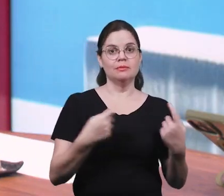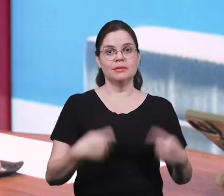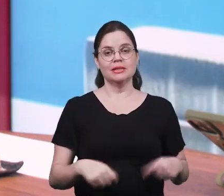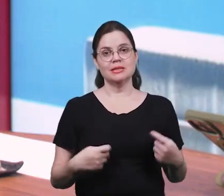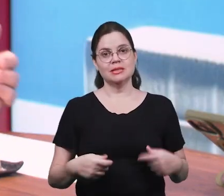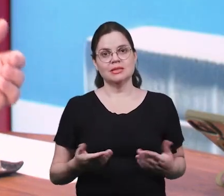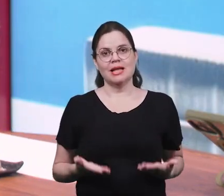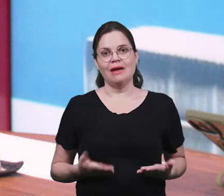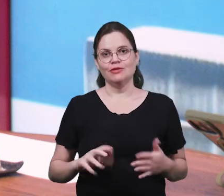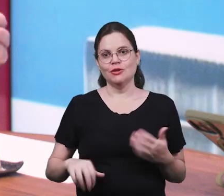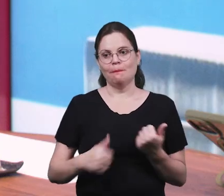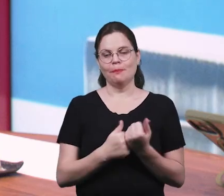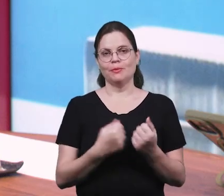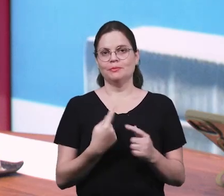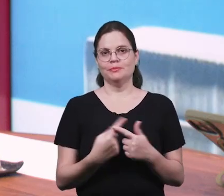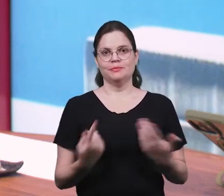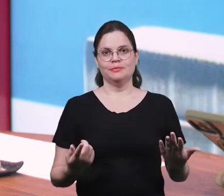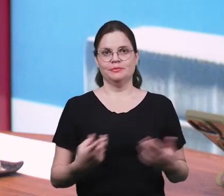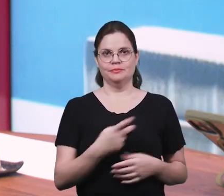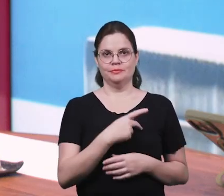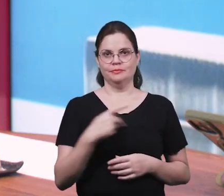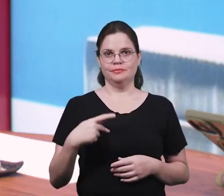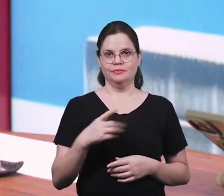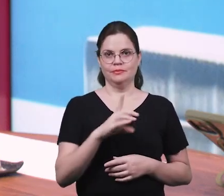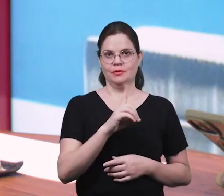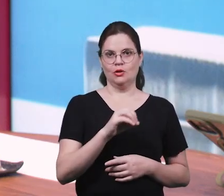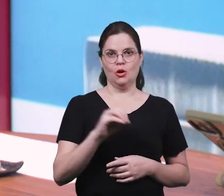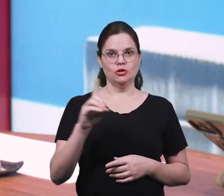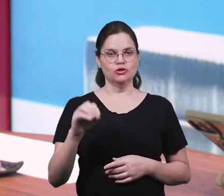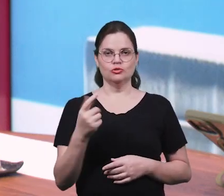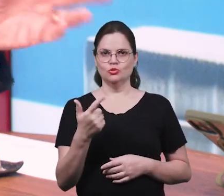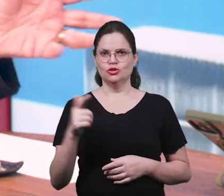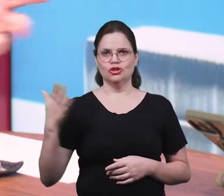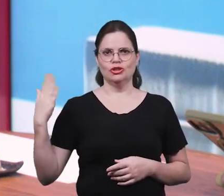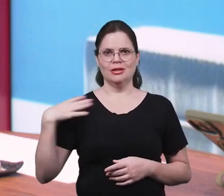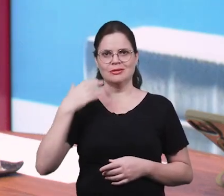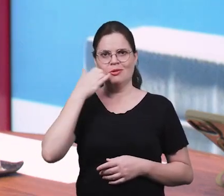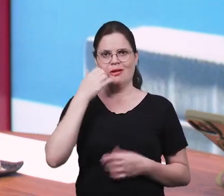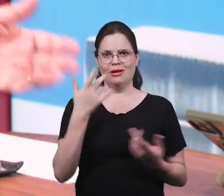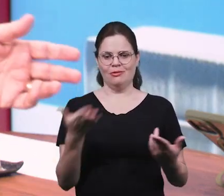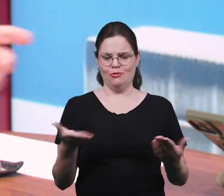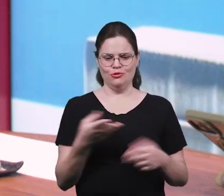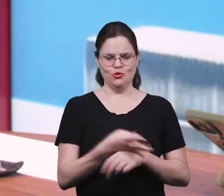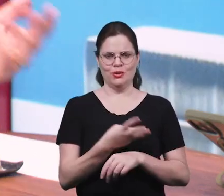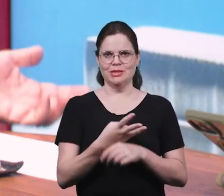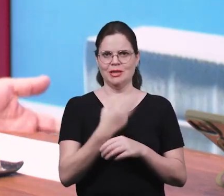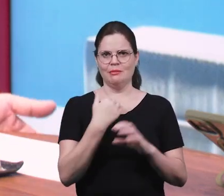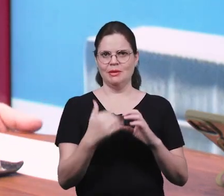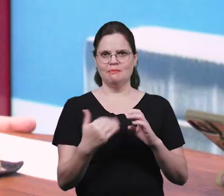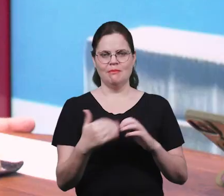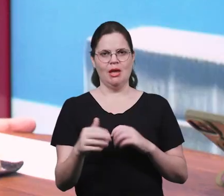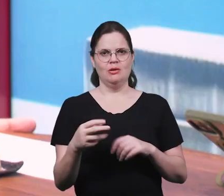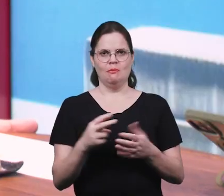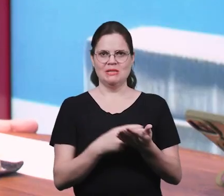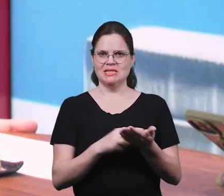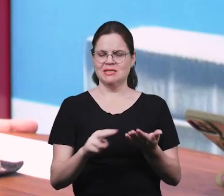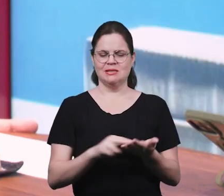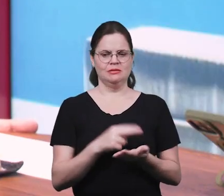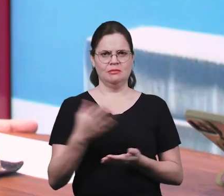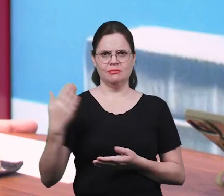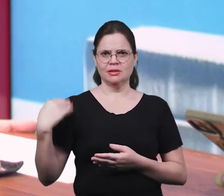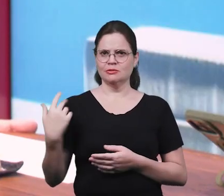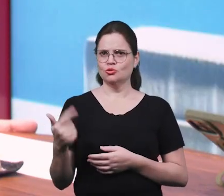porque o pastor Dodge não tinha essa aproximação. Hoje não tem como hoje, celular, WhatsApp, e-mail, essas coisas, não existia